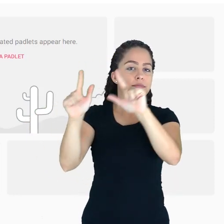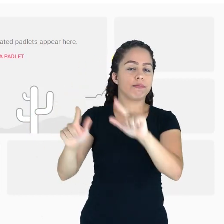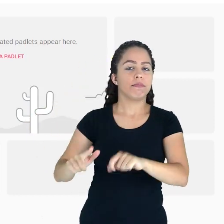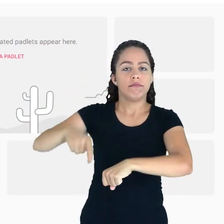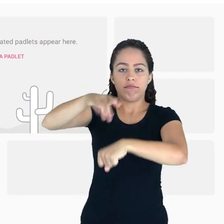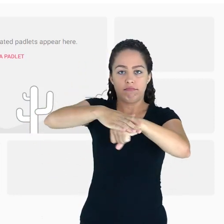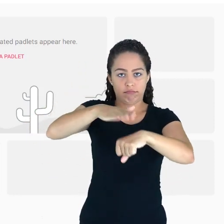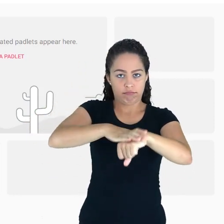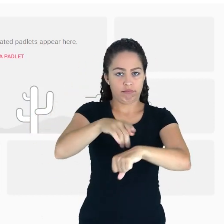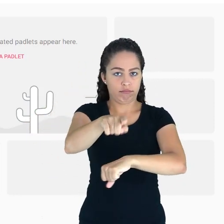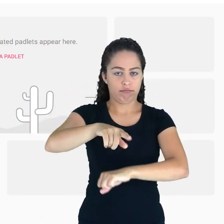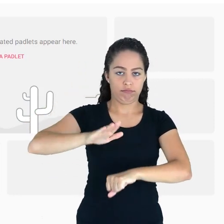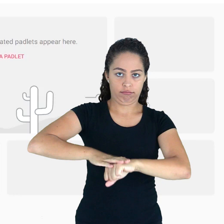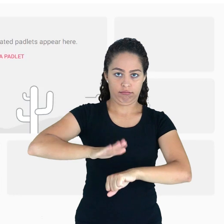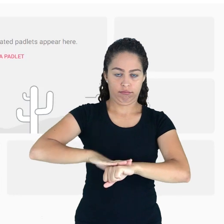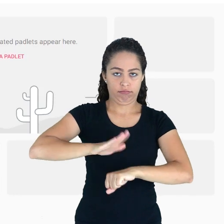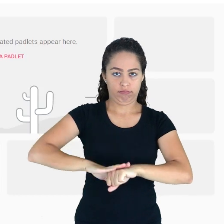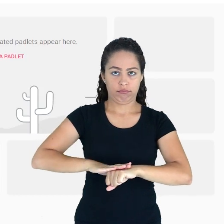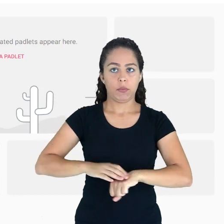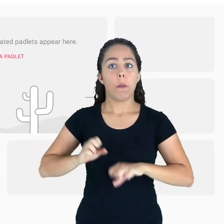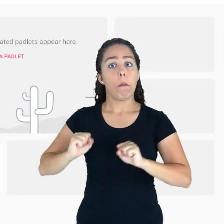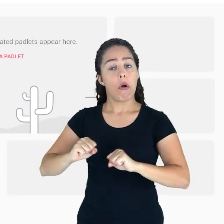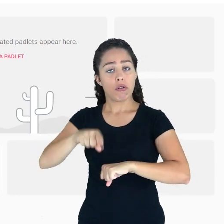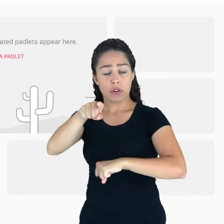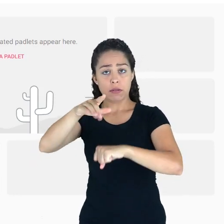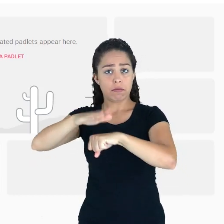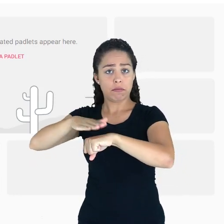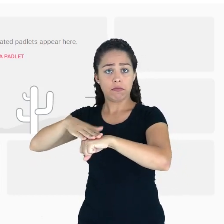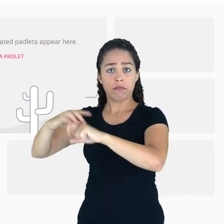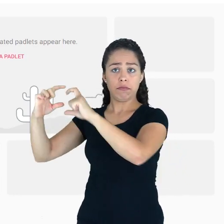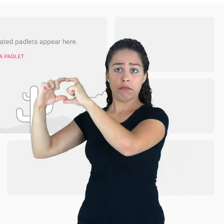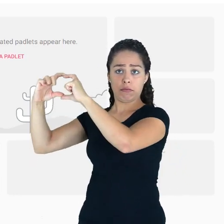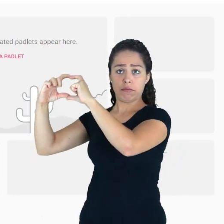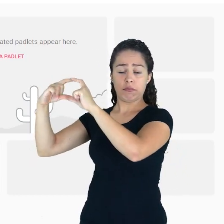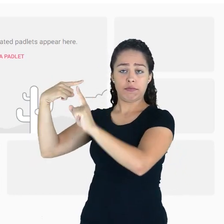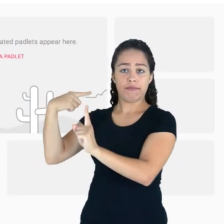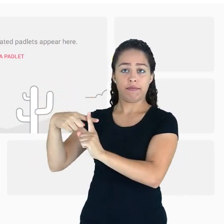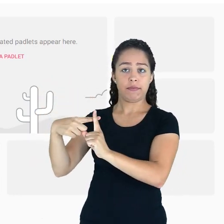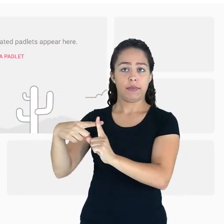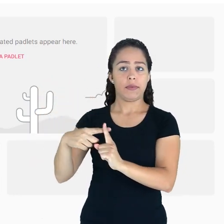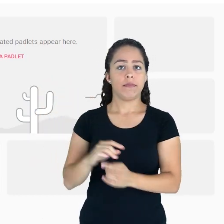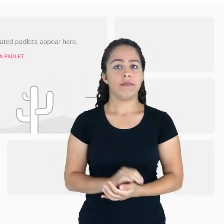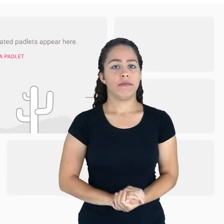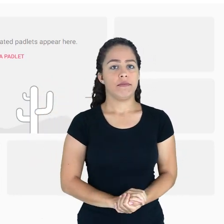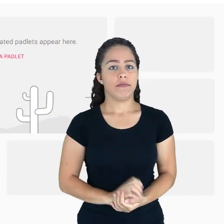posso clicar aqui no meio também, Make a Padlet.